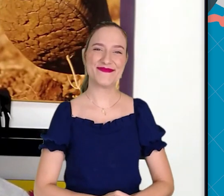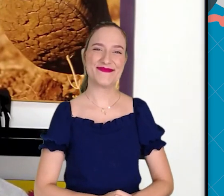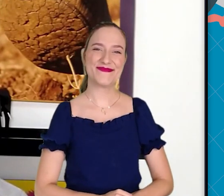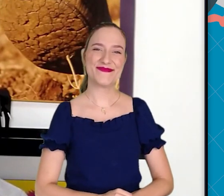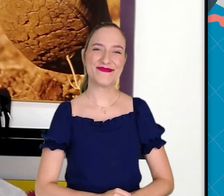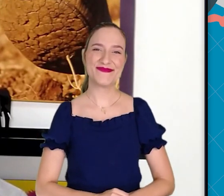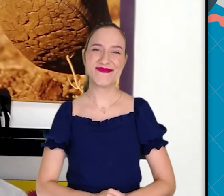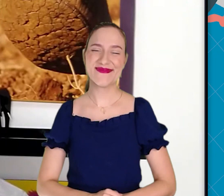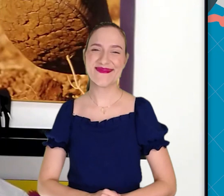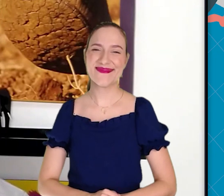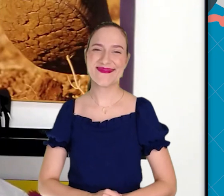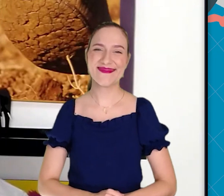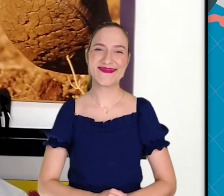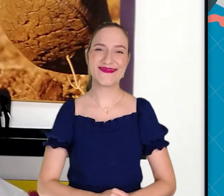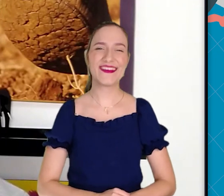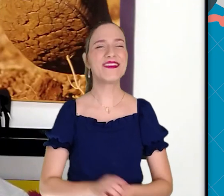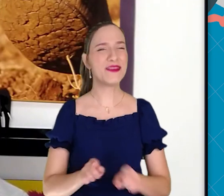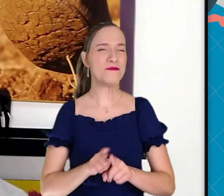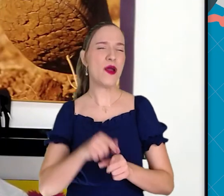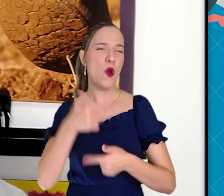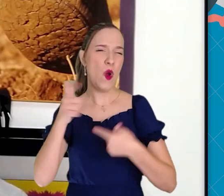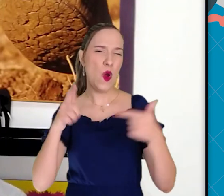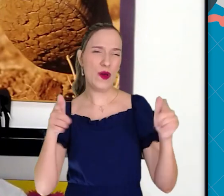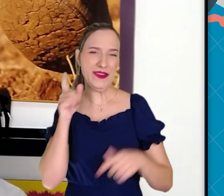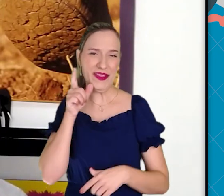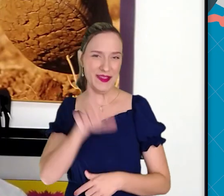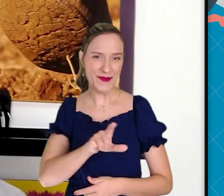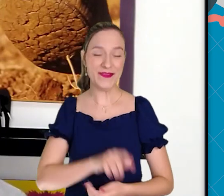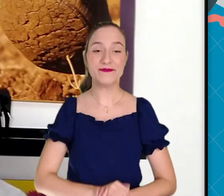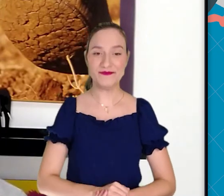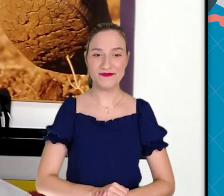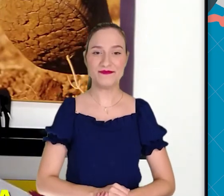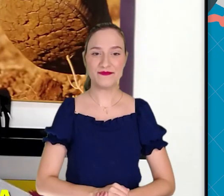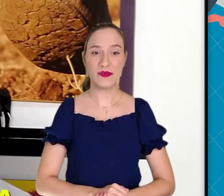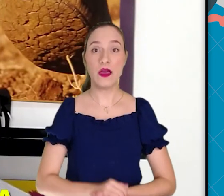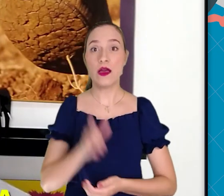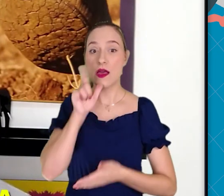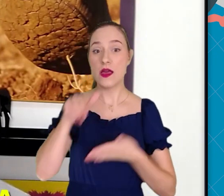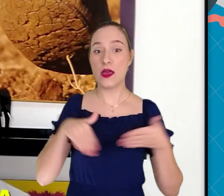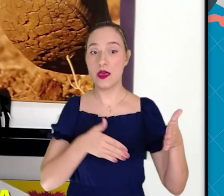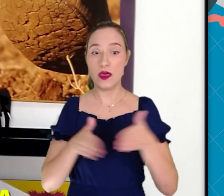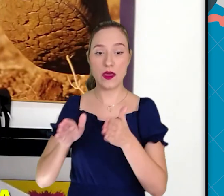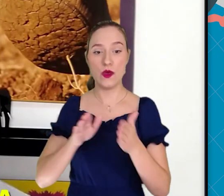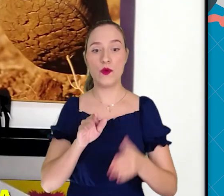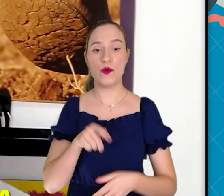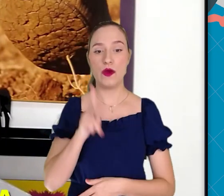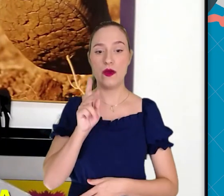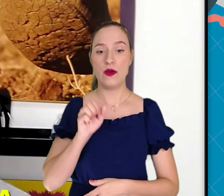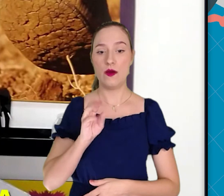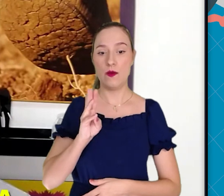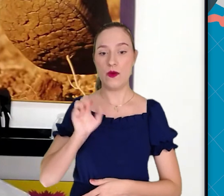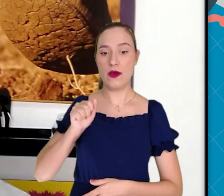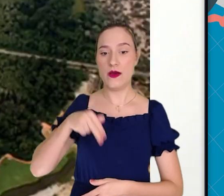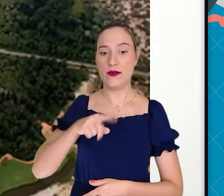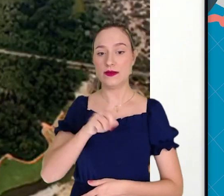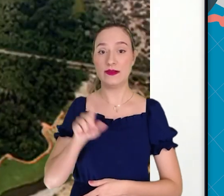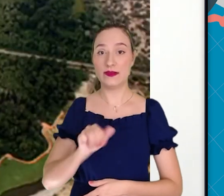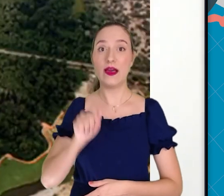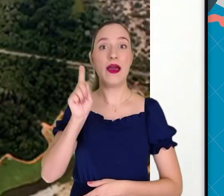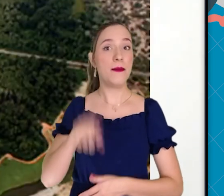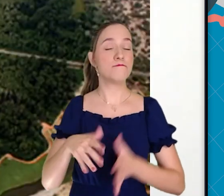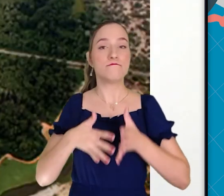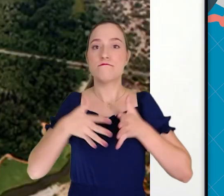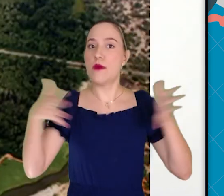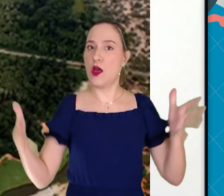Umbundo, Nganguela, Xokwe, Fioti, entre outras línguas. Rio Kwanza é o maior rio de Angola e